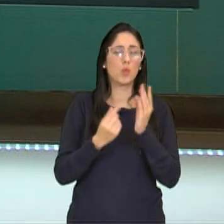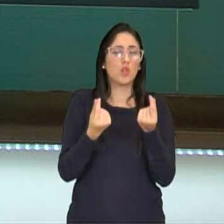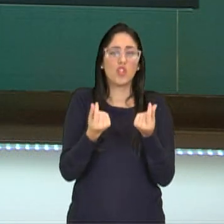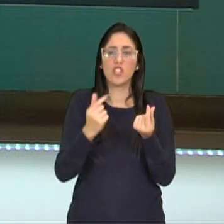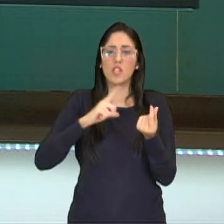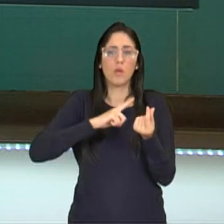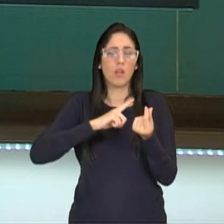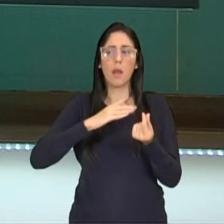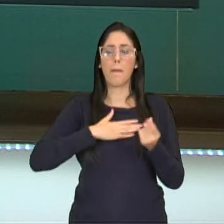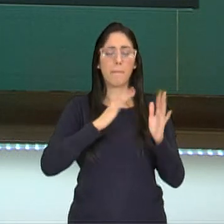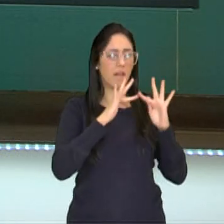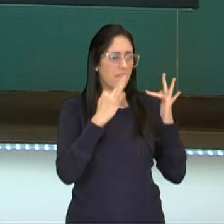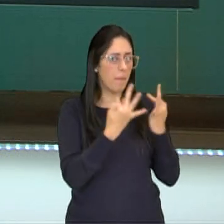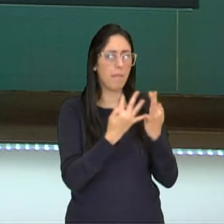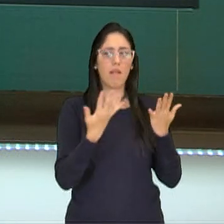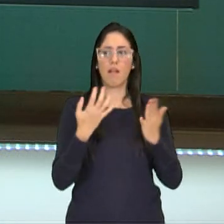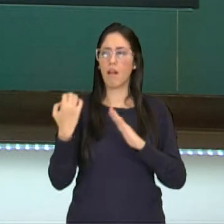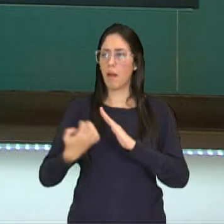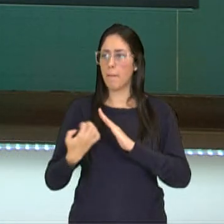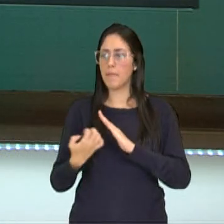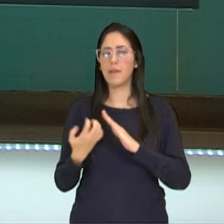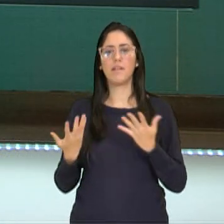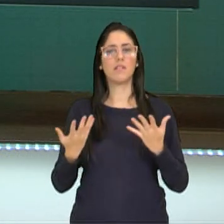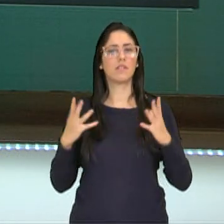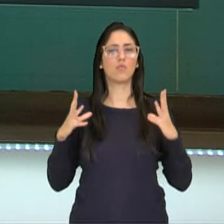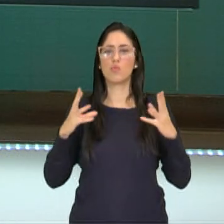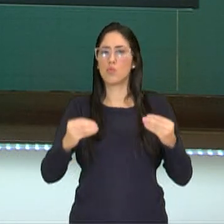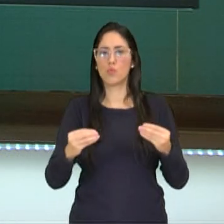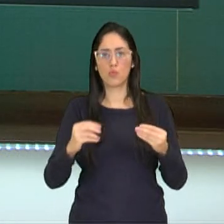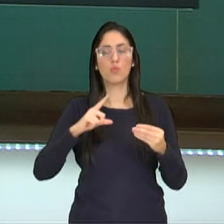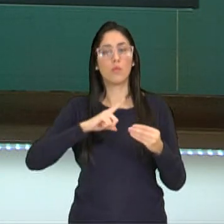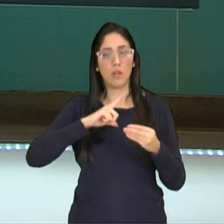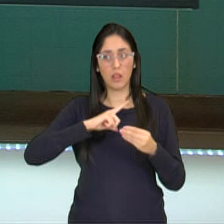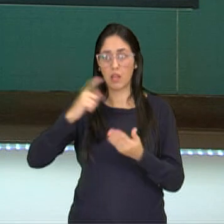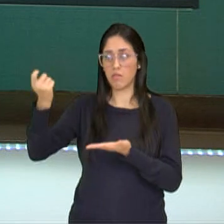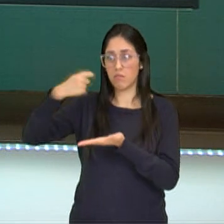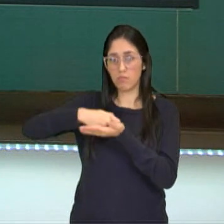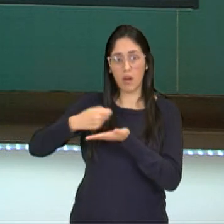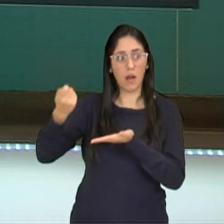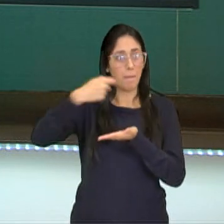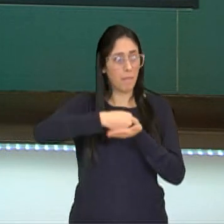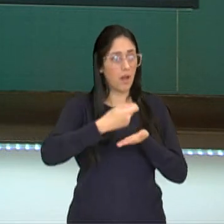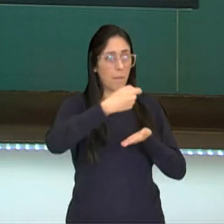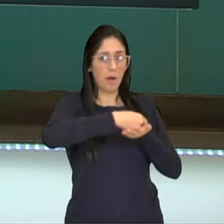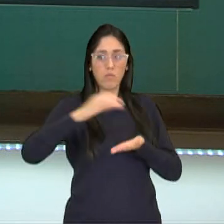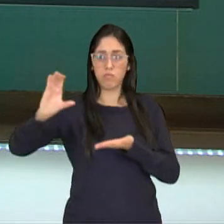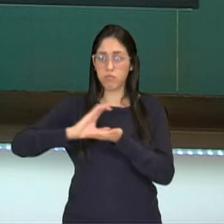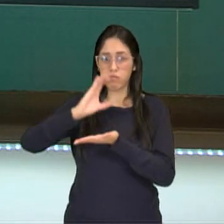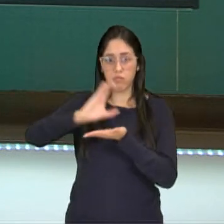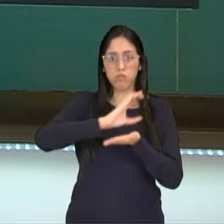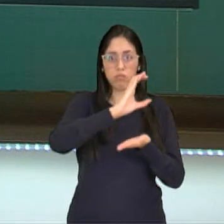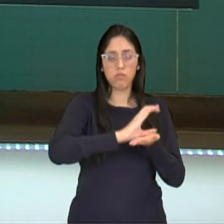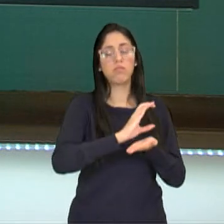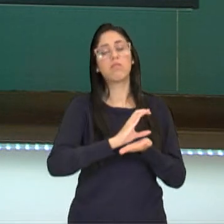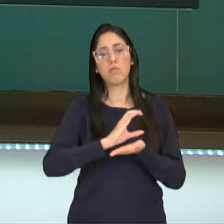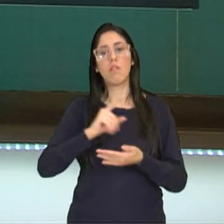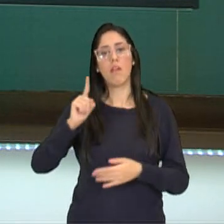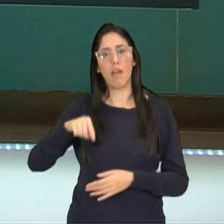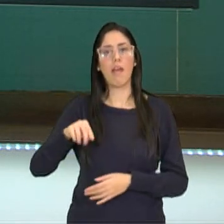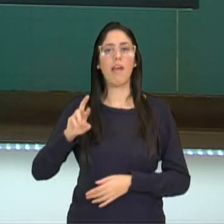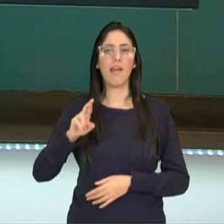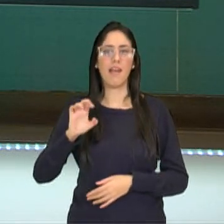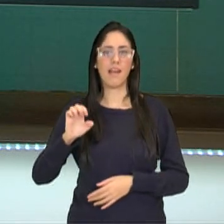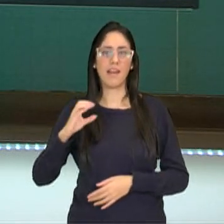sua família, ou empresa, seja lá, o qual a gente estiver trabalhando, é toda a entrada de dinheiro, tá? Então tudo que for entrada